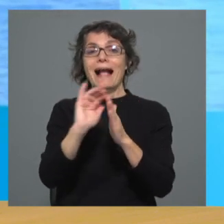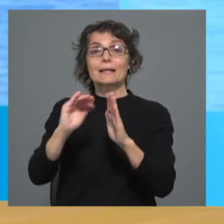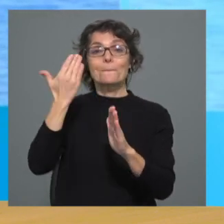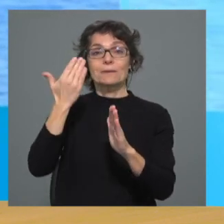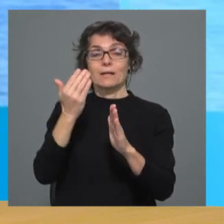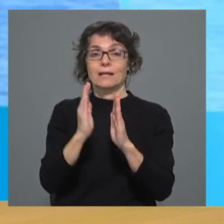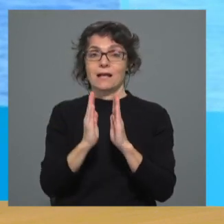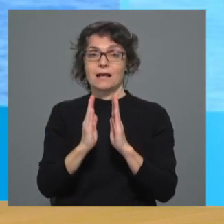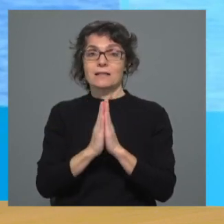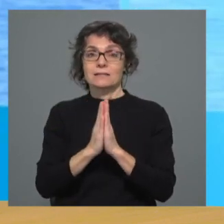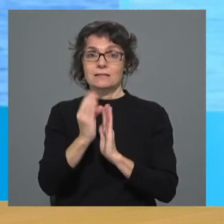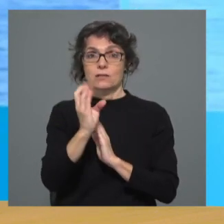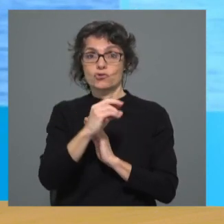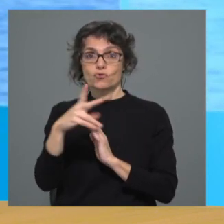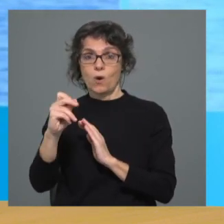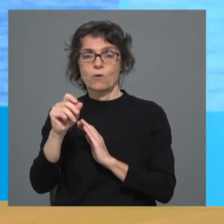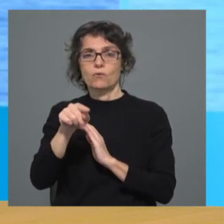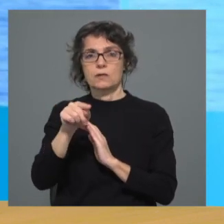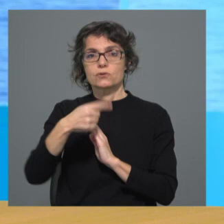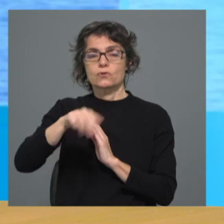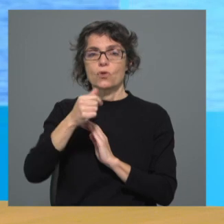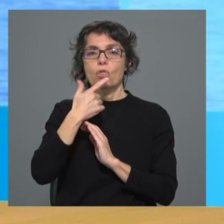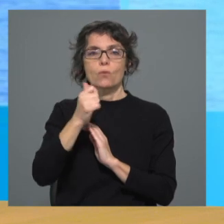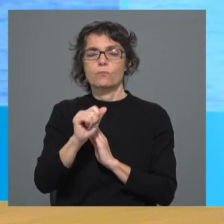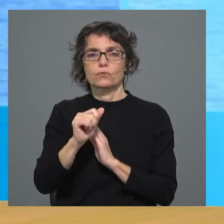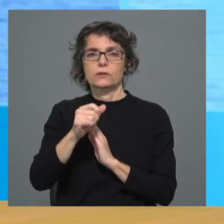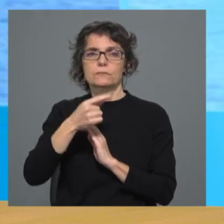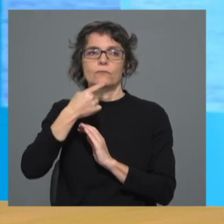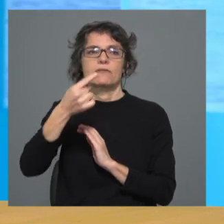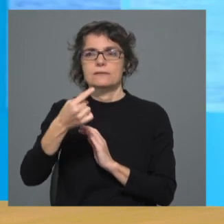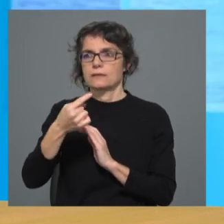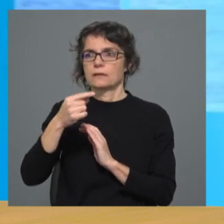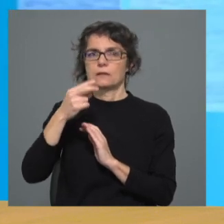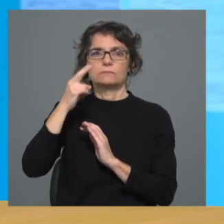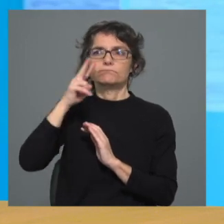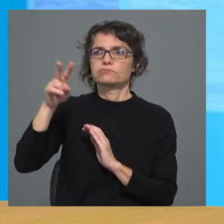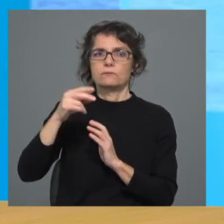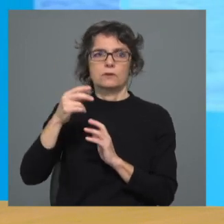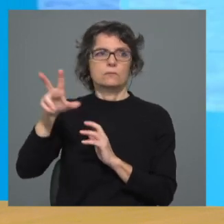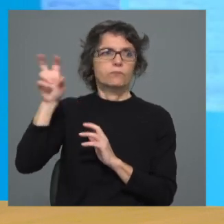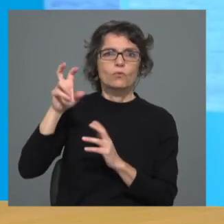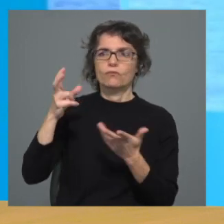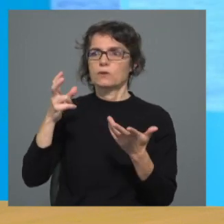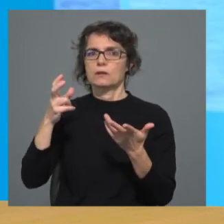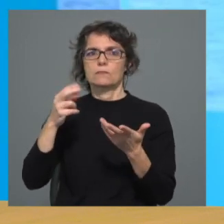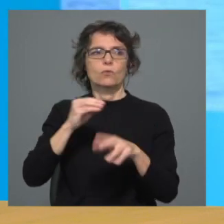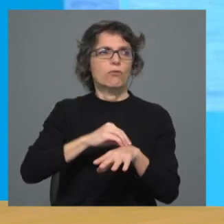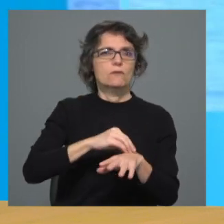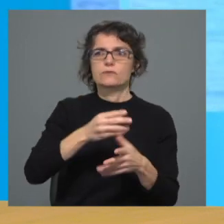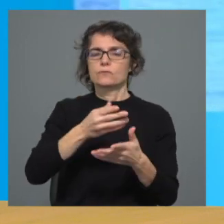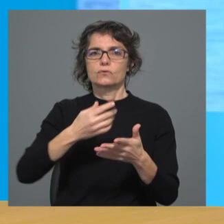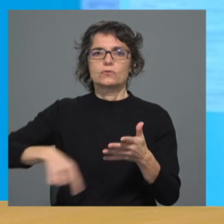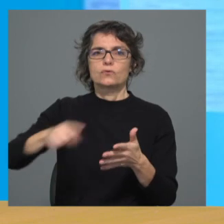podemos, nós anunciamos aquilo que vemos, aquilo que ouvimos, aquilo que podemos, o testemunho que damos é